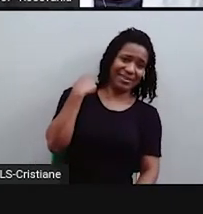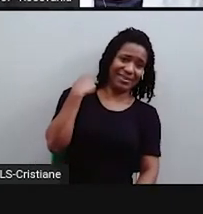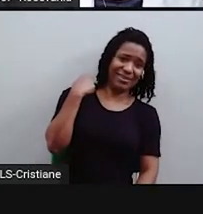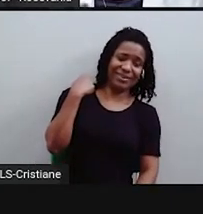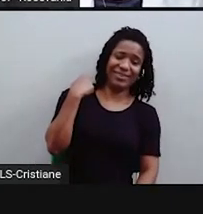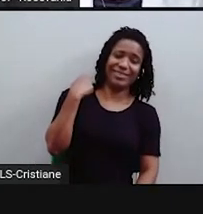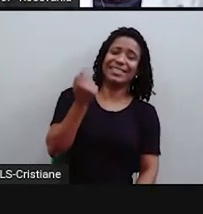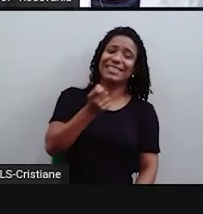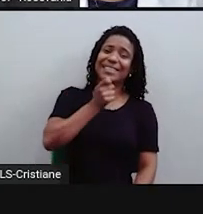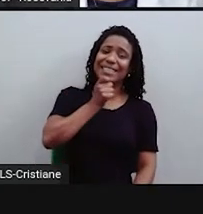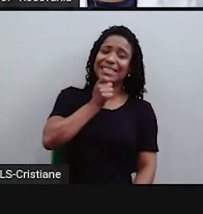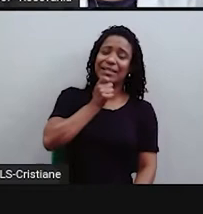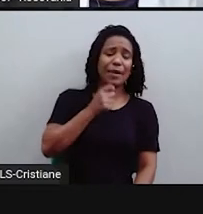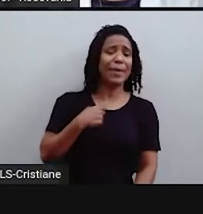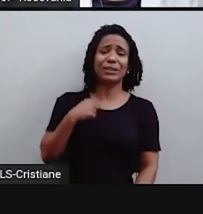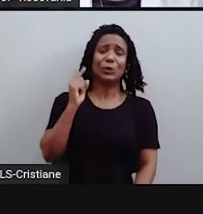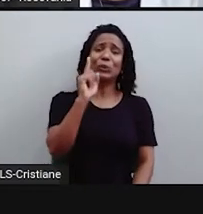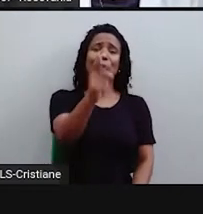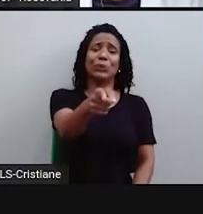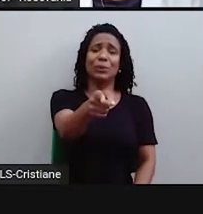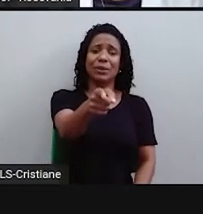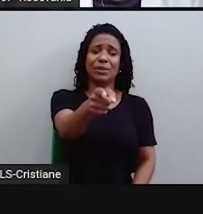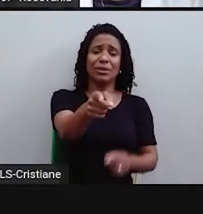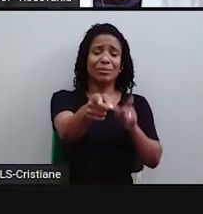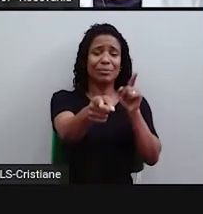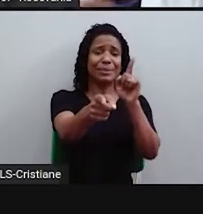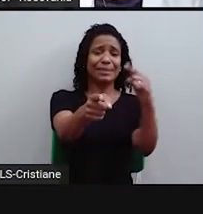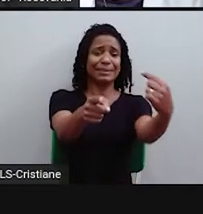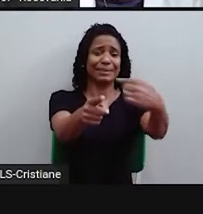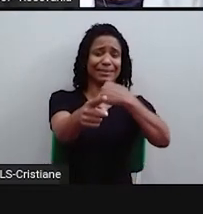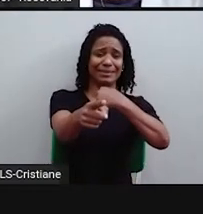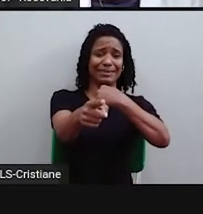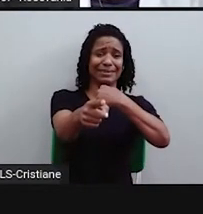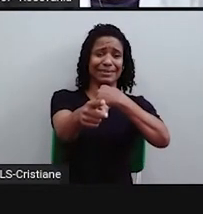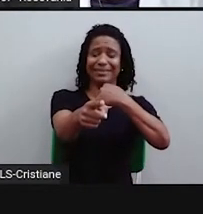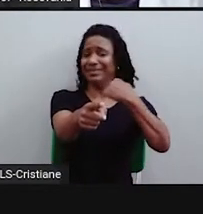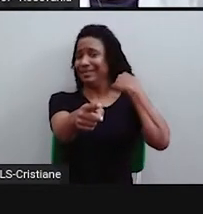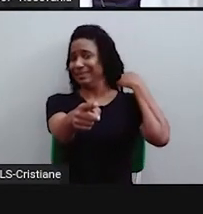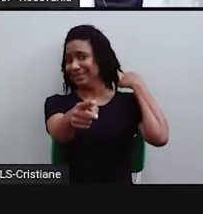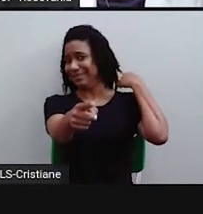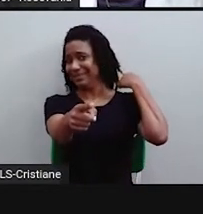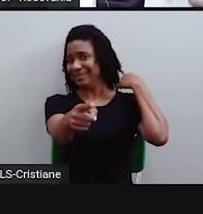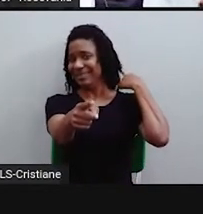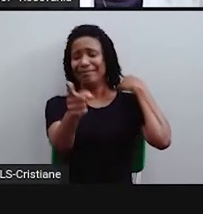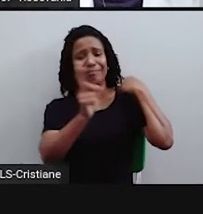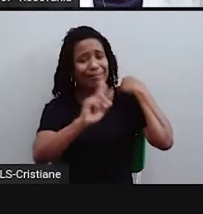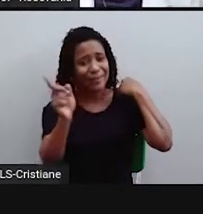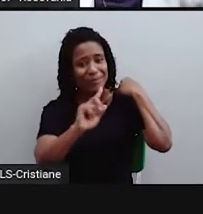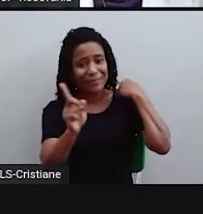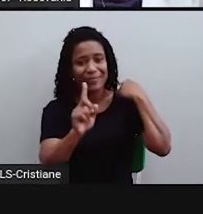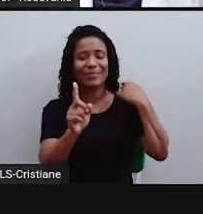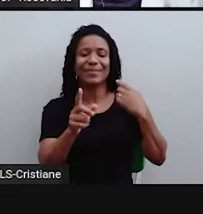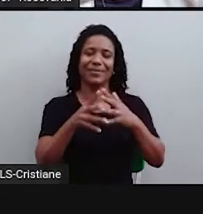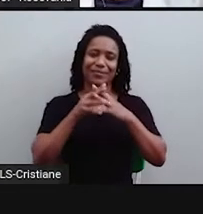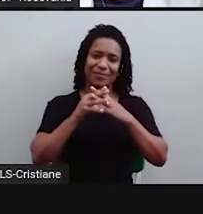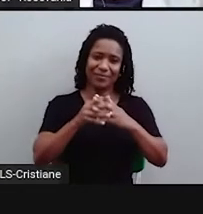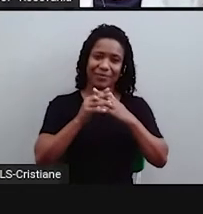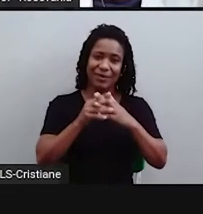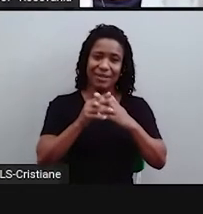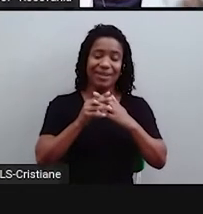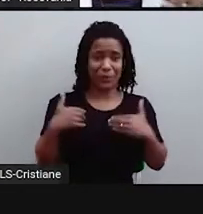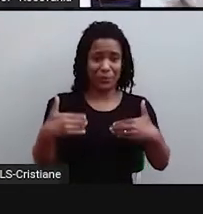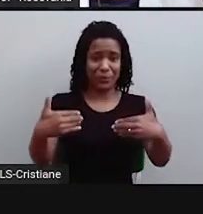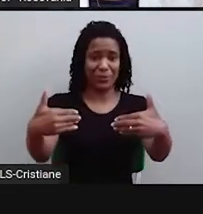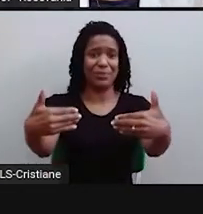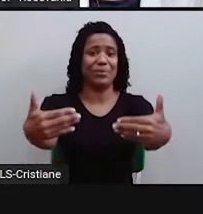frente, mas é a minha frente. Não, estou começando a entender por que é tão. Aí Mafalda, né, chegou à